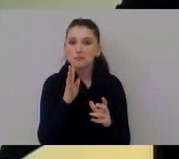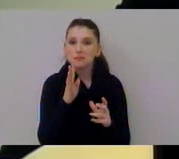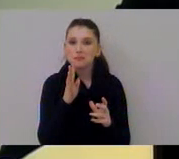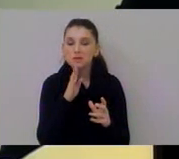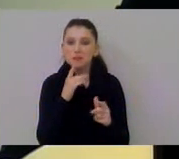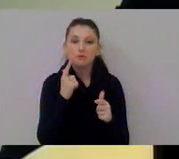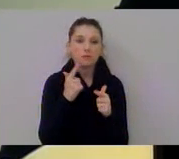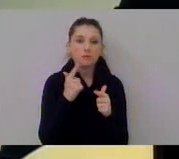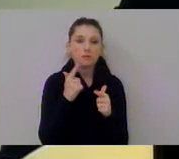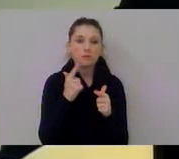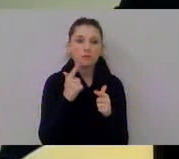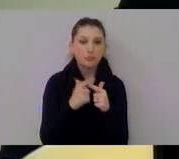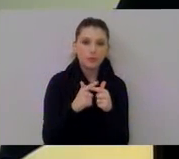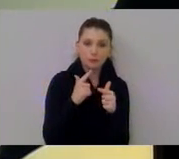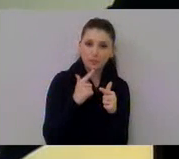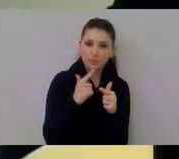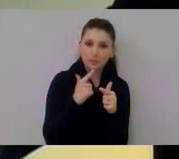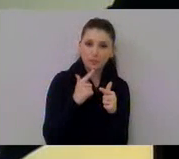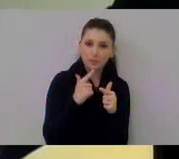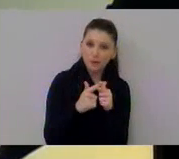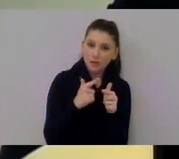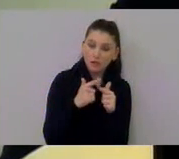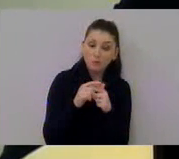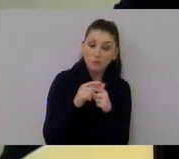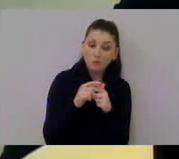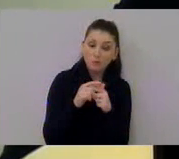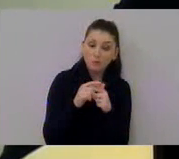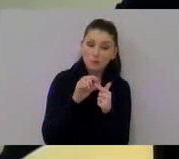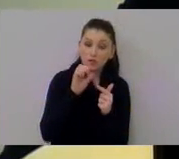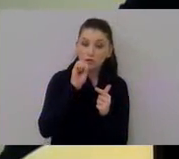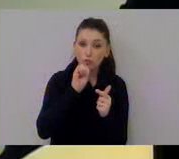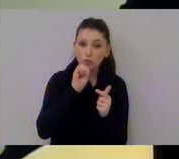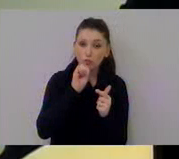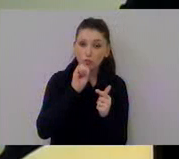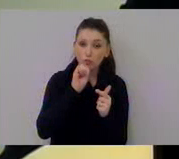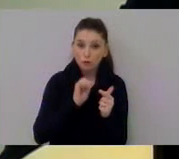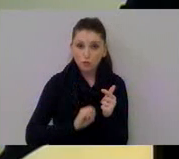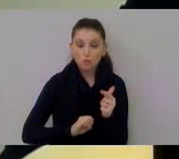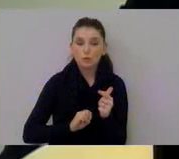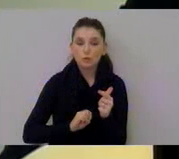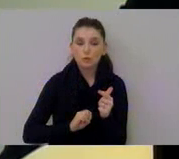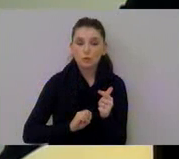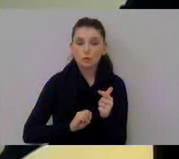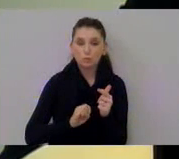da região sul, especialmente Criciúma.